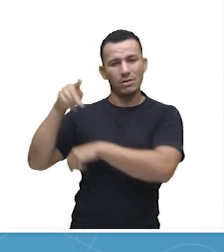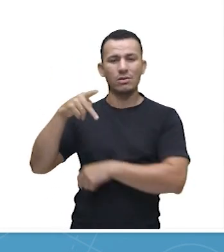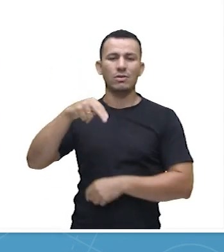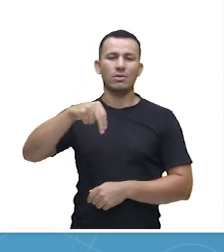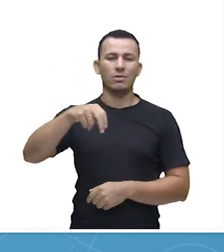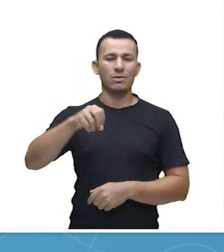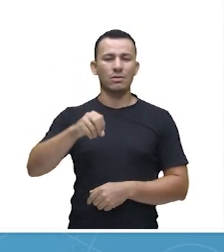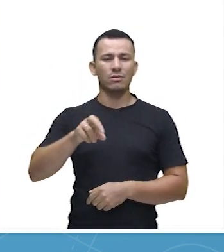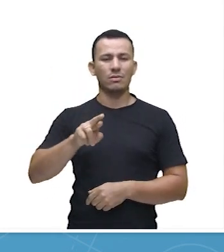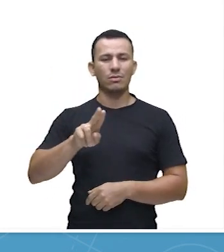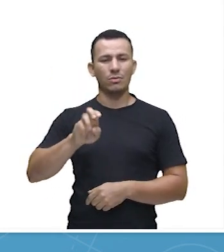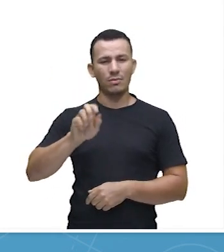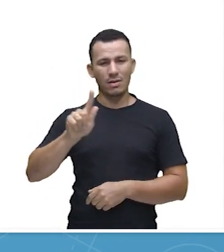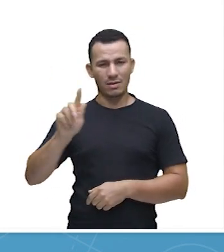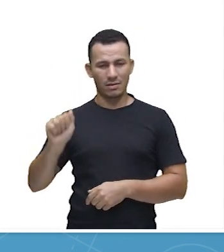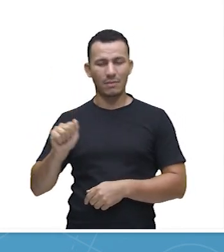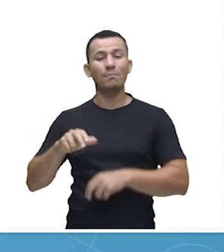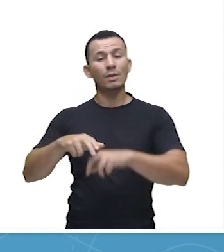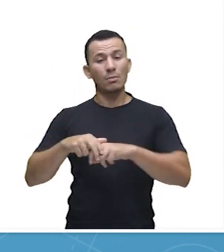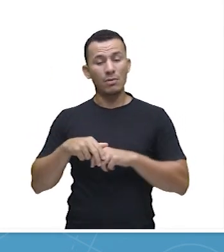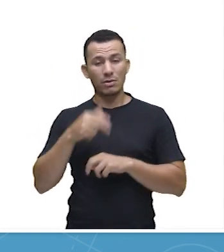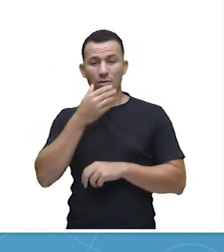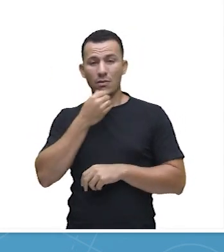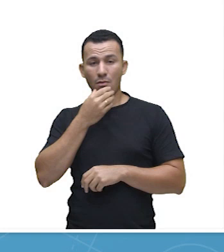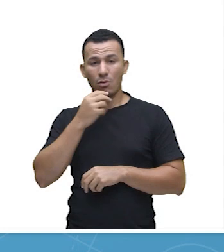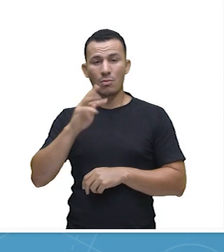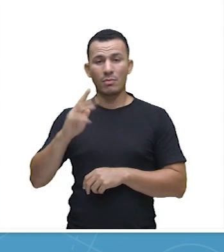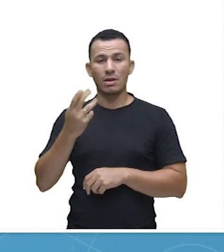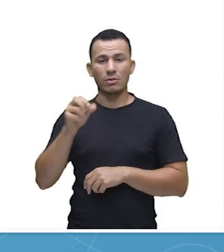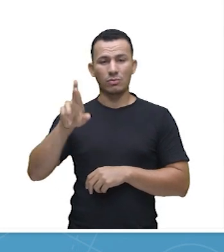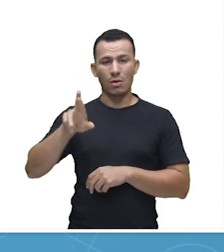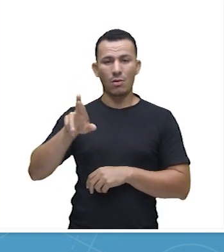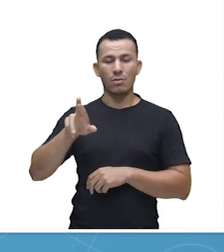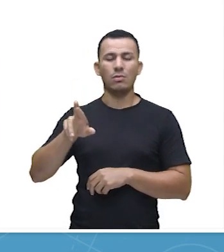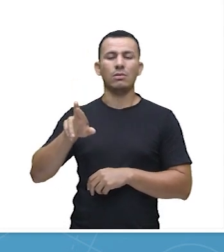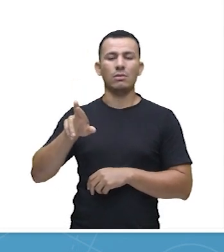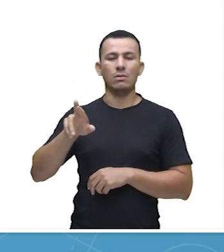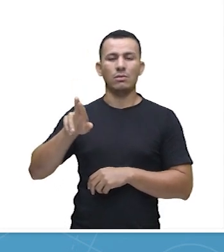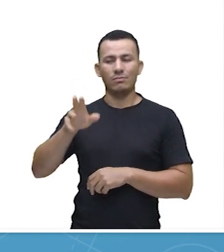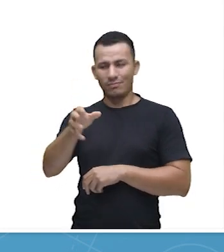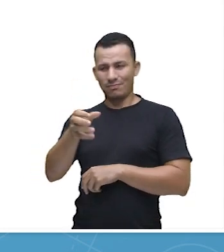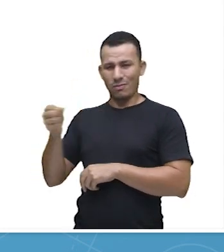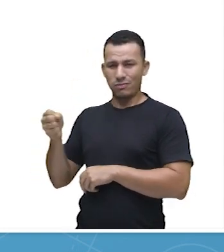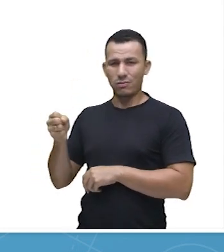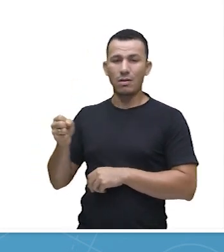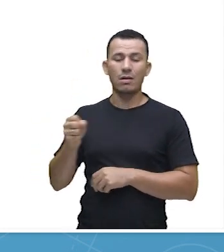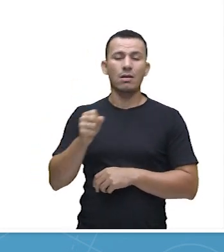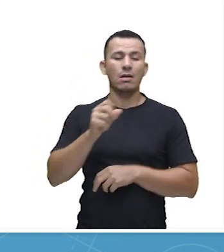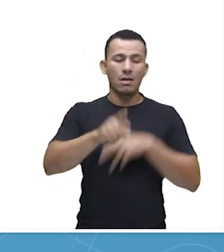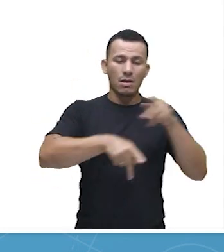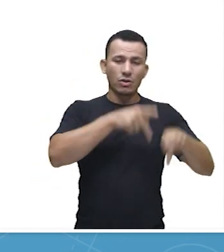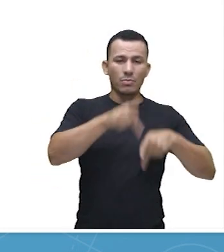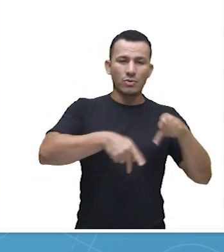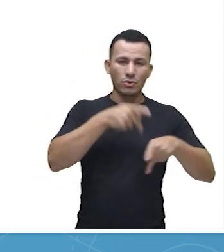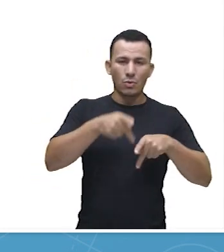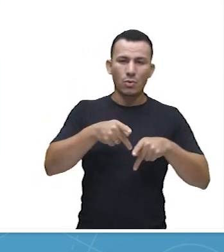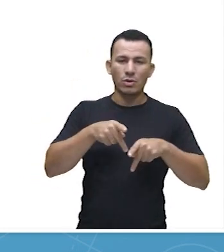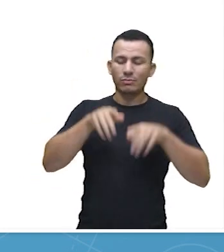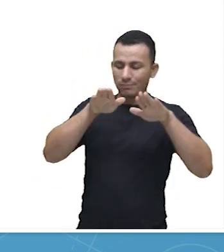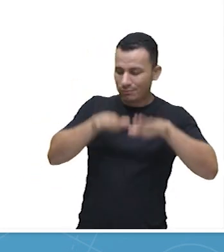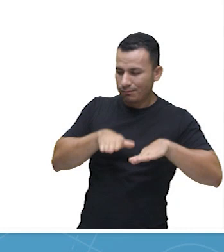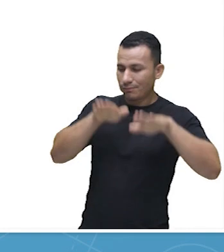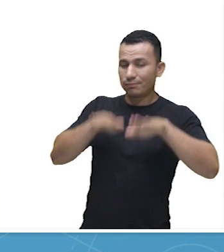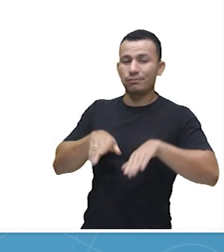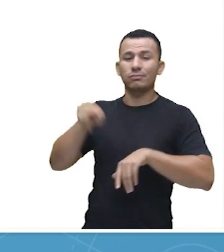Por isso, Thor passou a ser adorado como deus da fertilidade. A resposta mitológica para a origem da